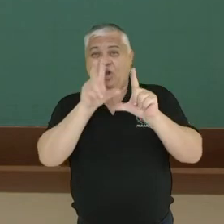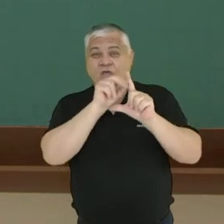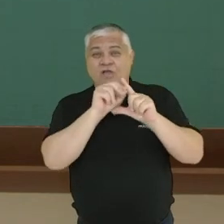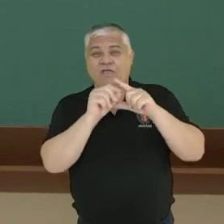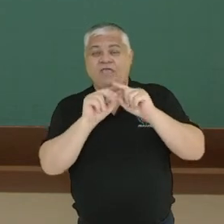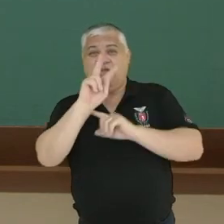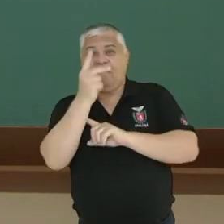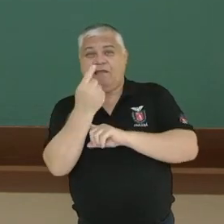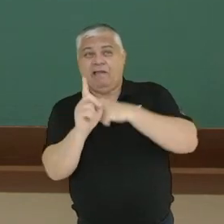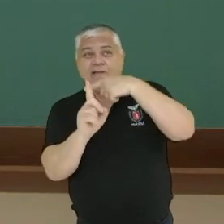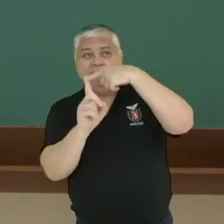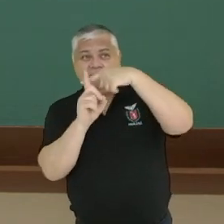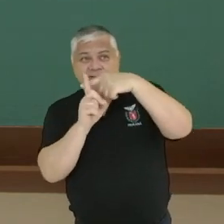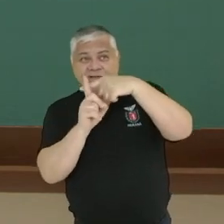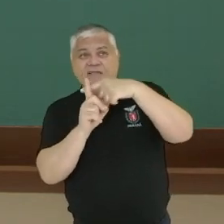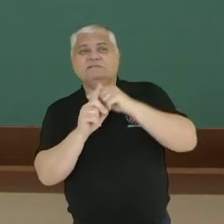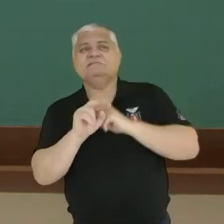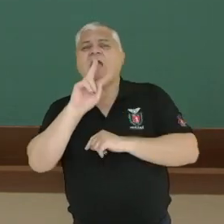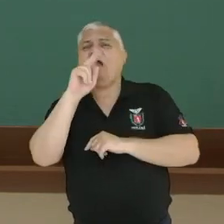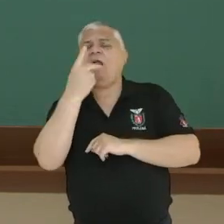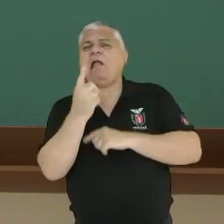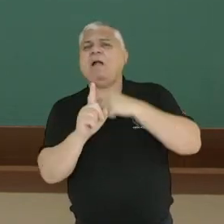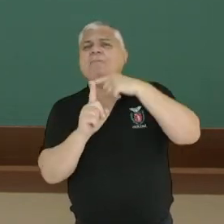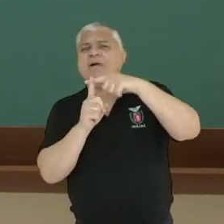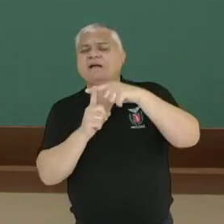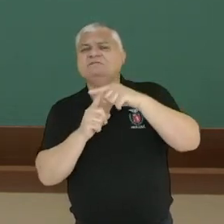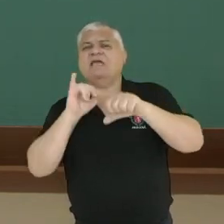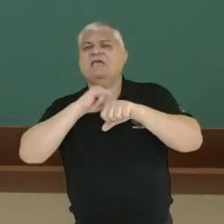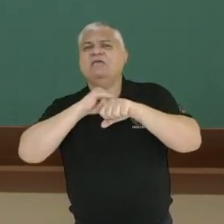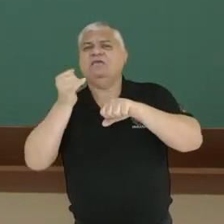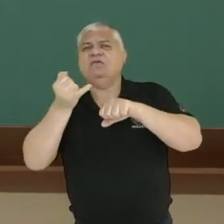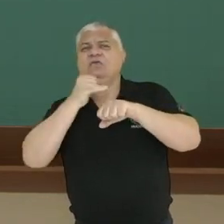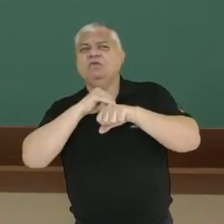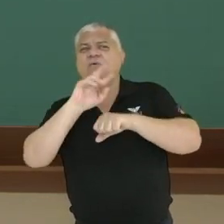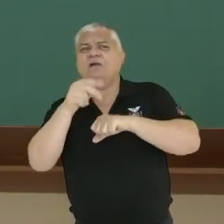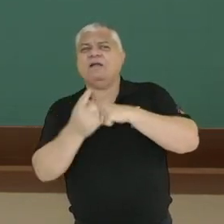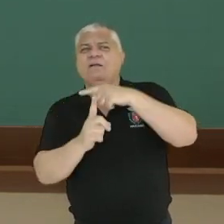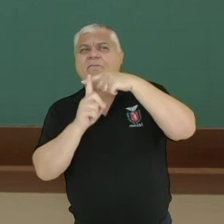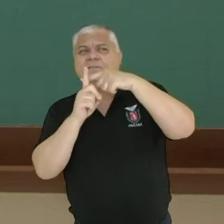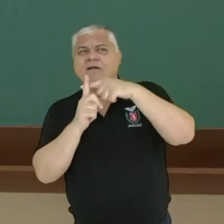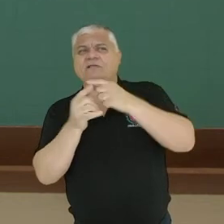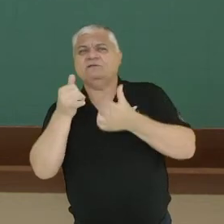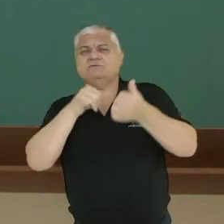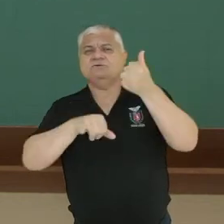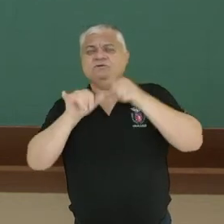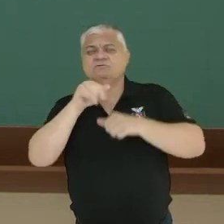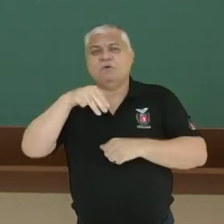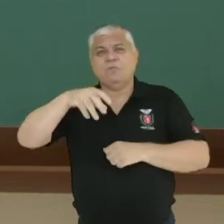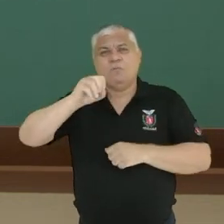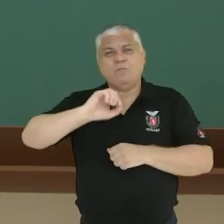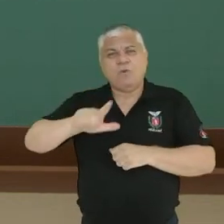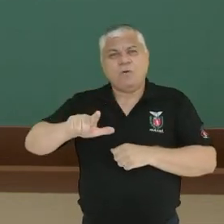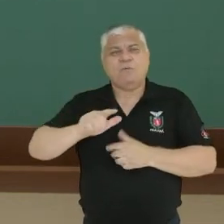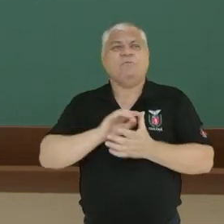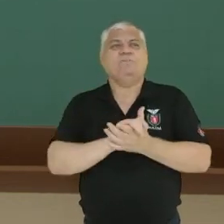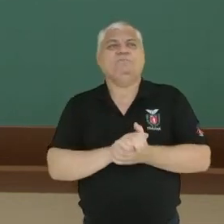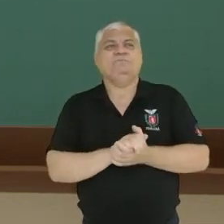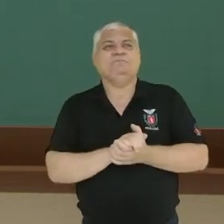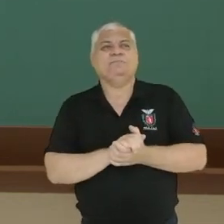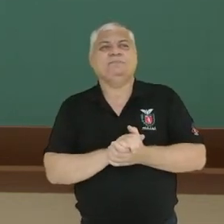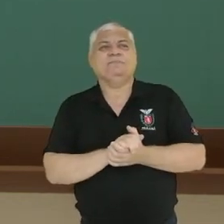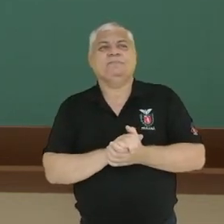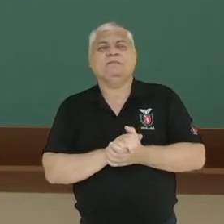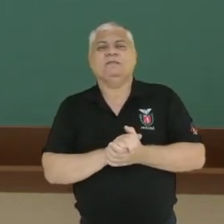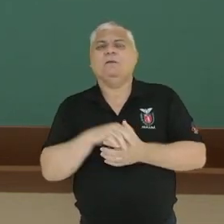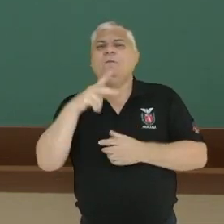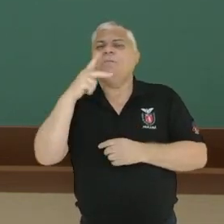que H+ indica a concentração de íons H+ na solução em mol por litros.